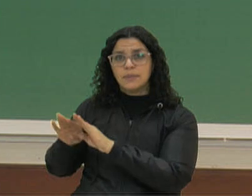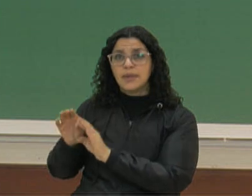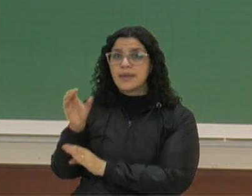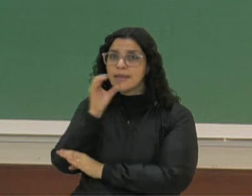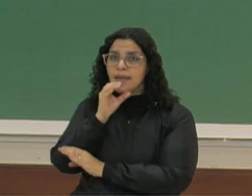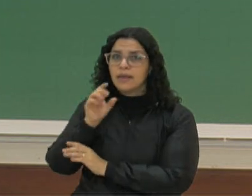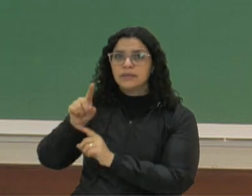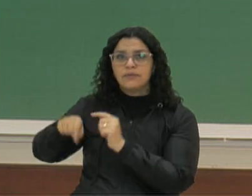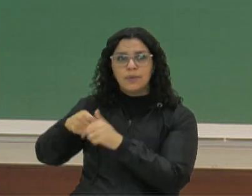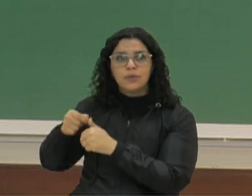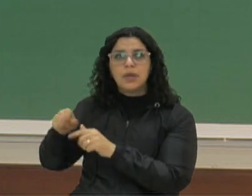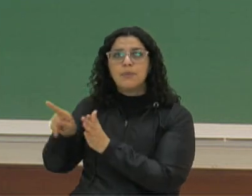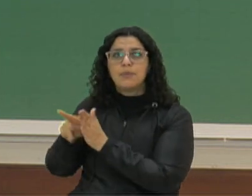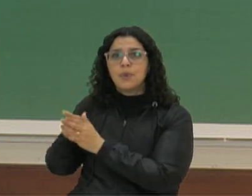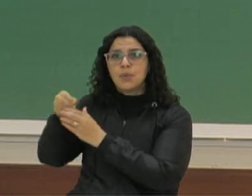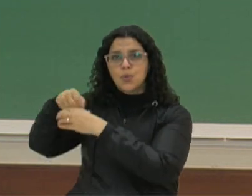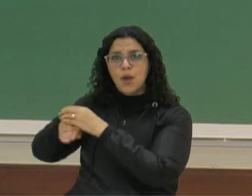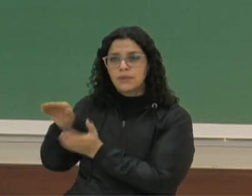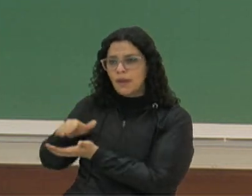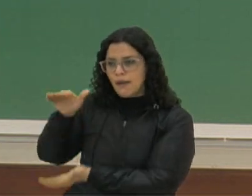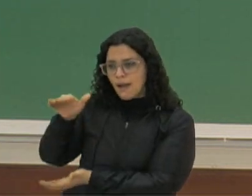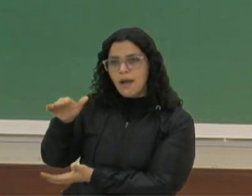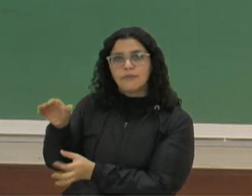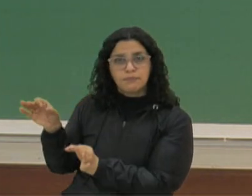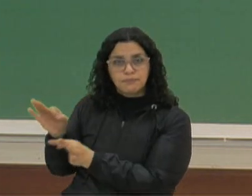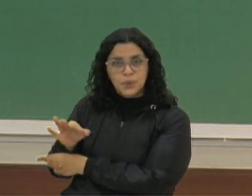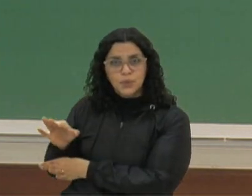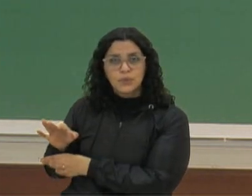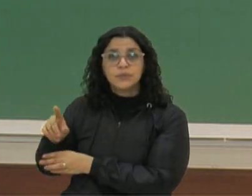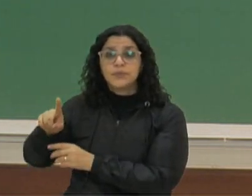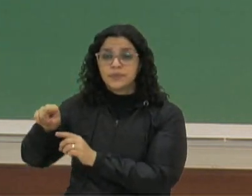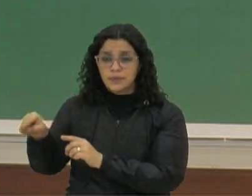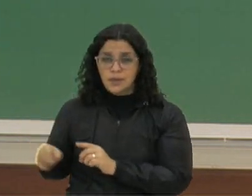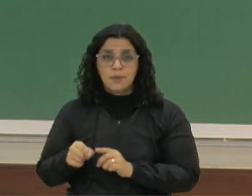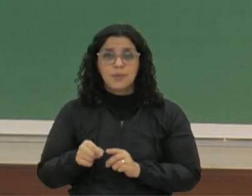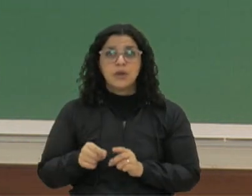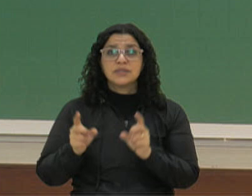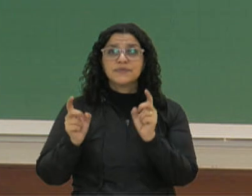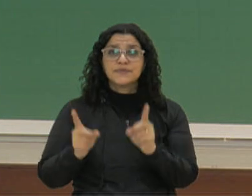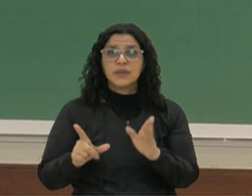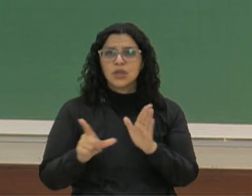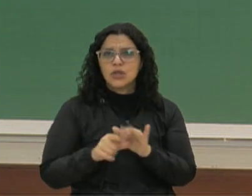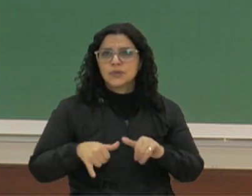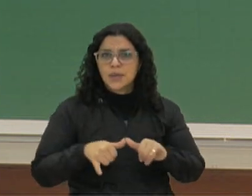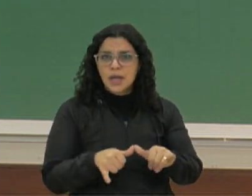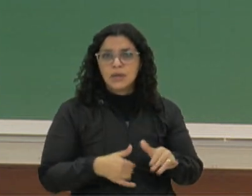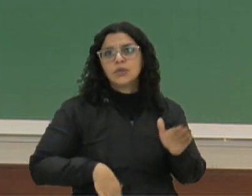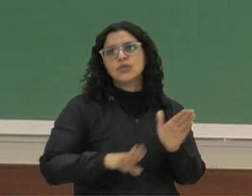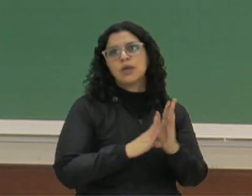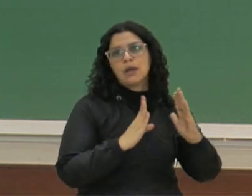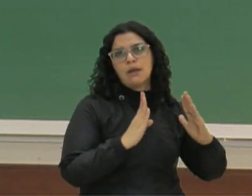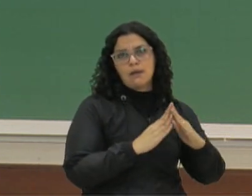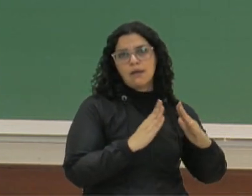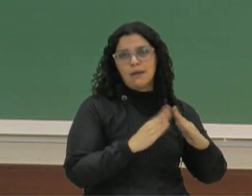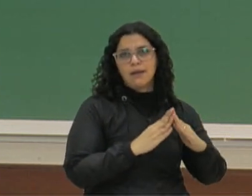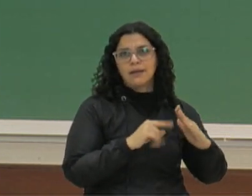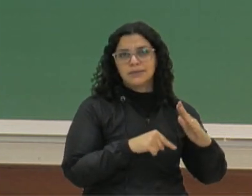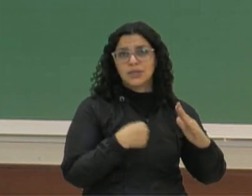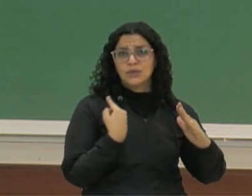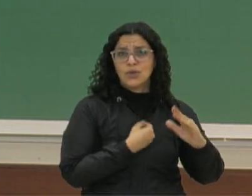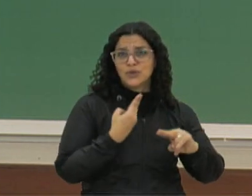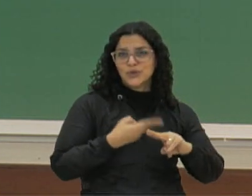térmico, envasado, embalado na indústria, destinado ao comércio, e depois chega às nossas mãos, que